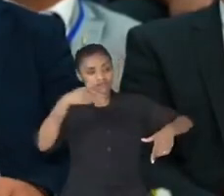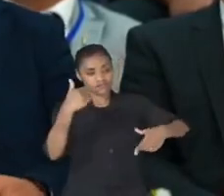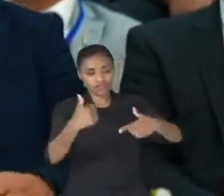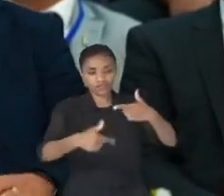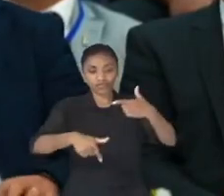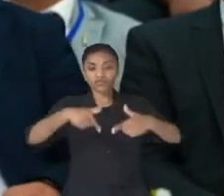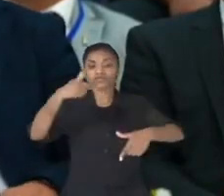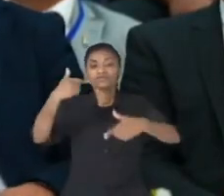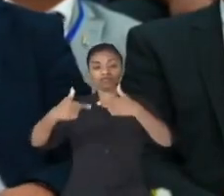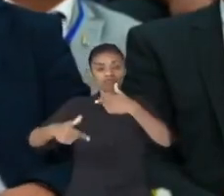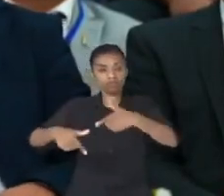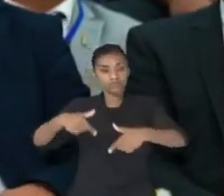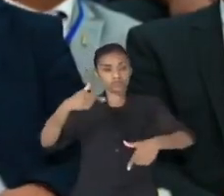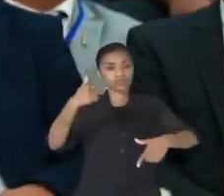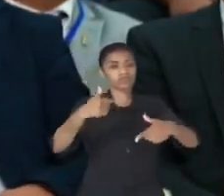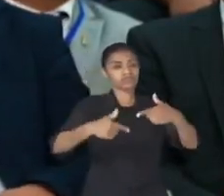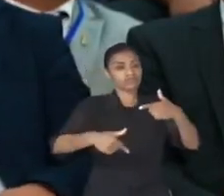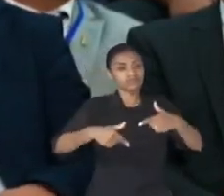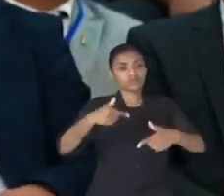terminaram seu